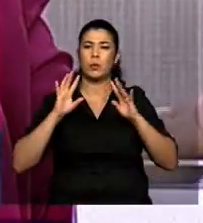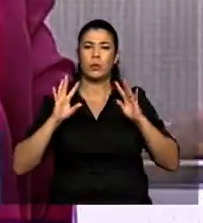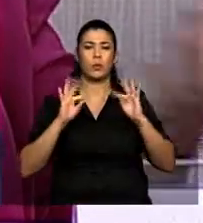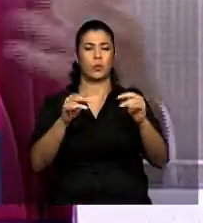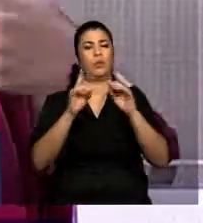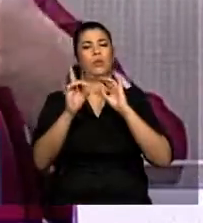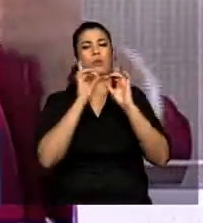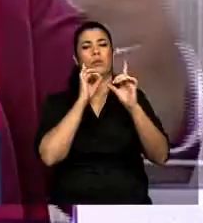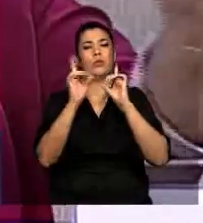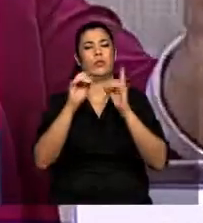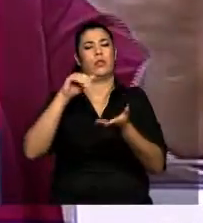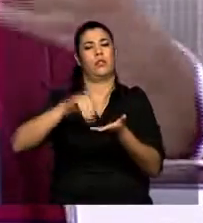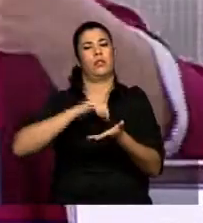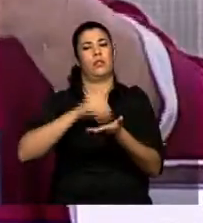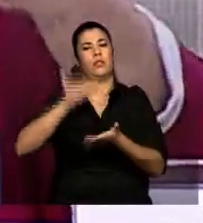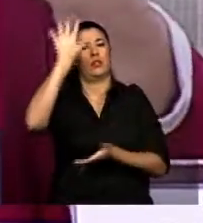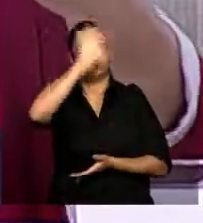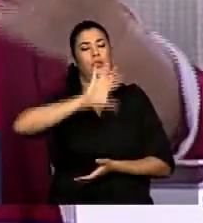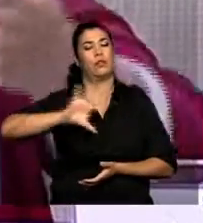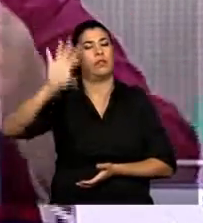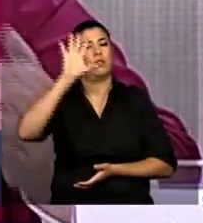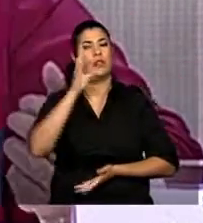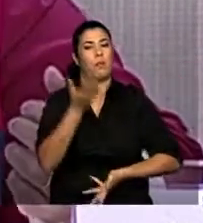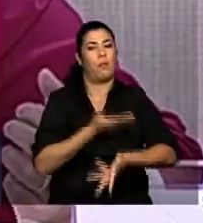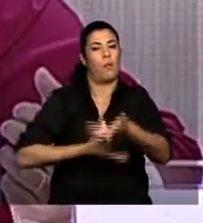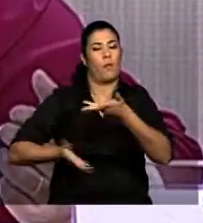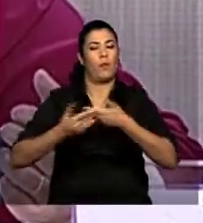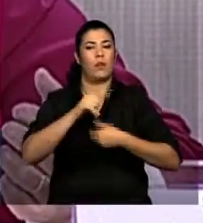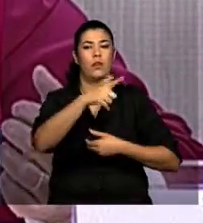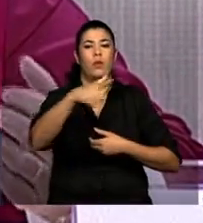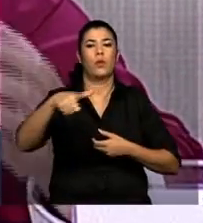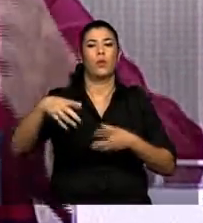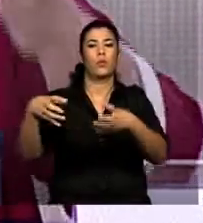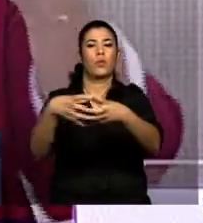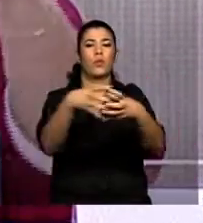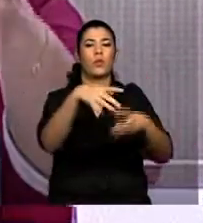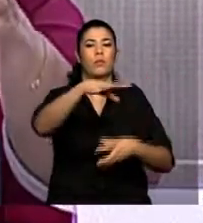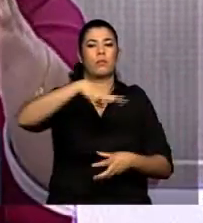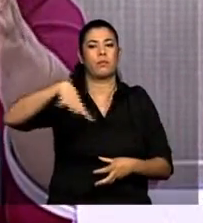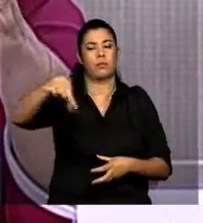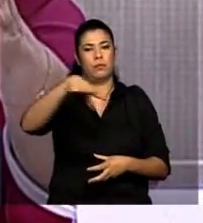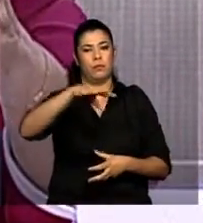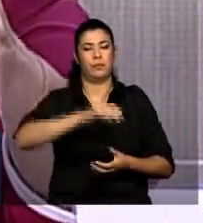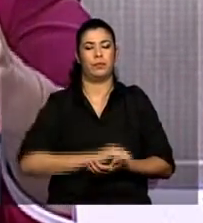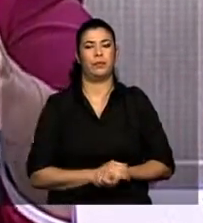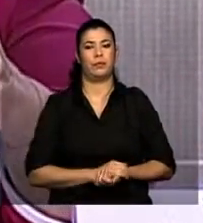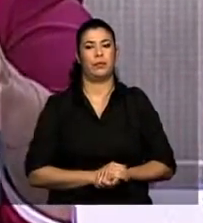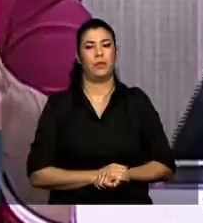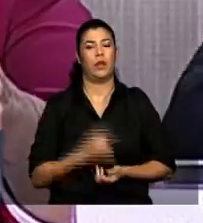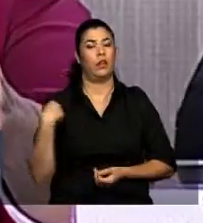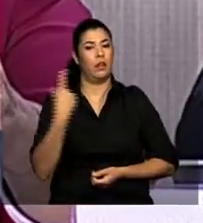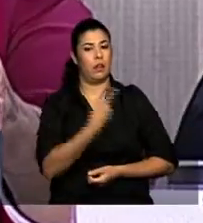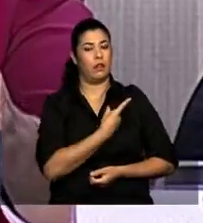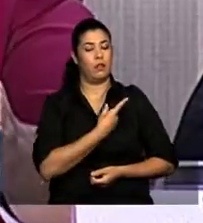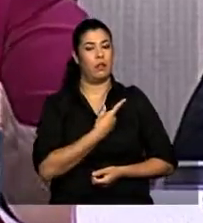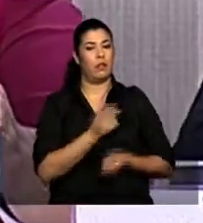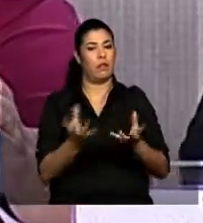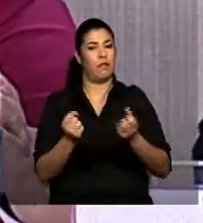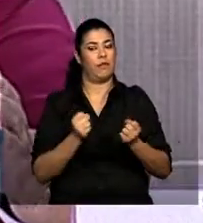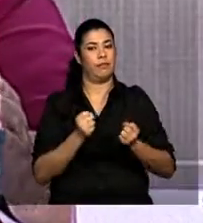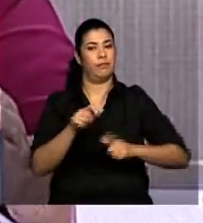Secretaria-Geral faz com a interlocução com os movimentos. Então, nós vamos trabalhar na prevenção,